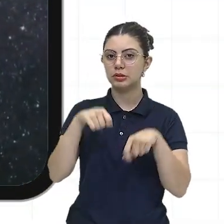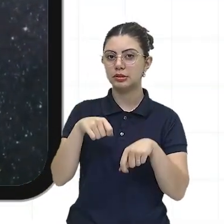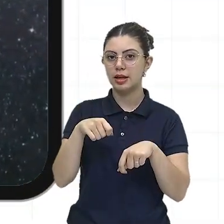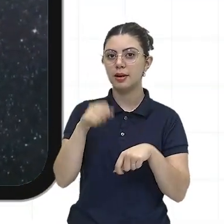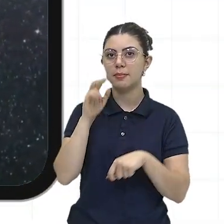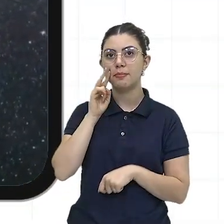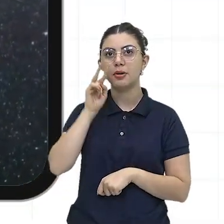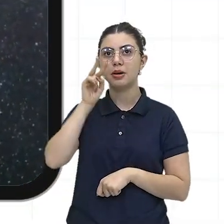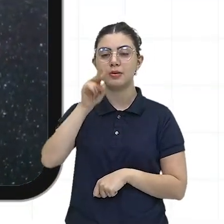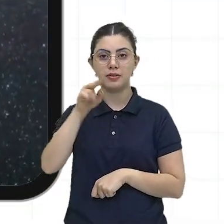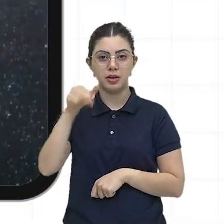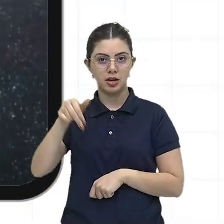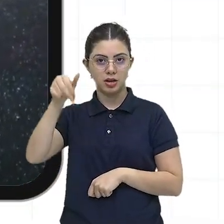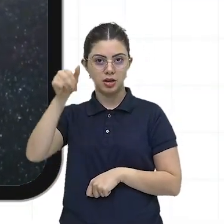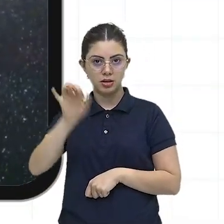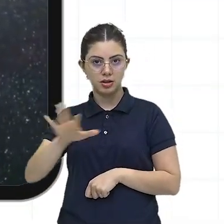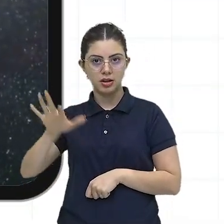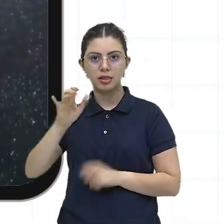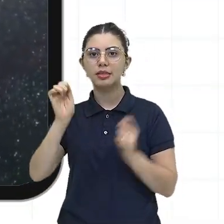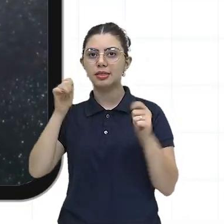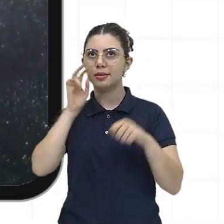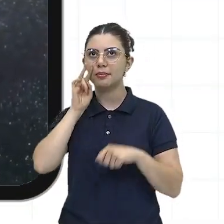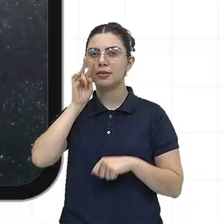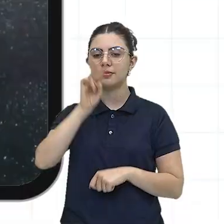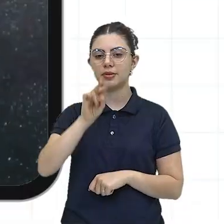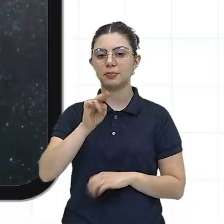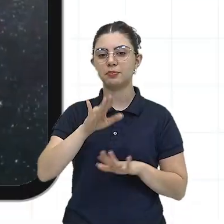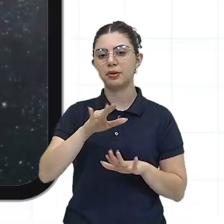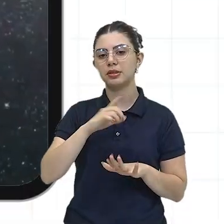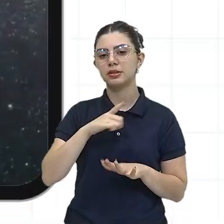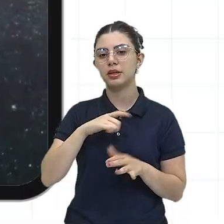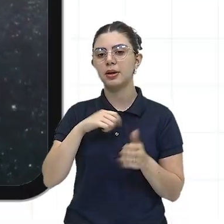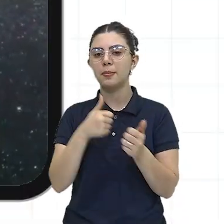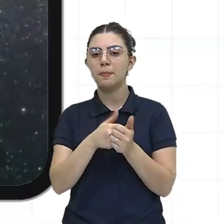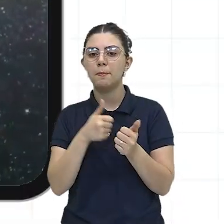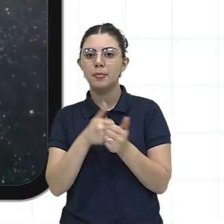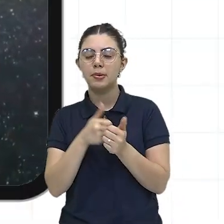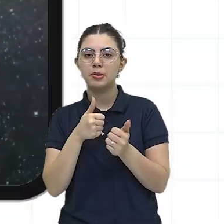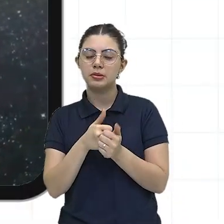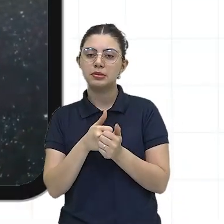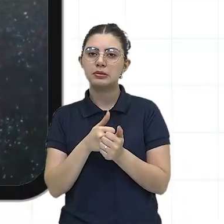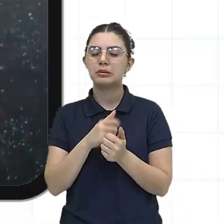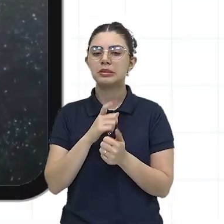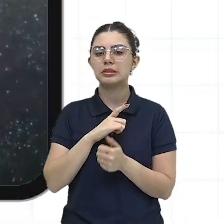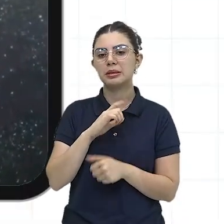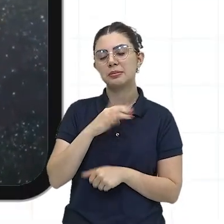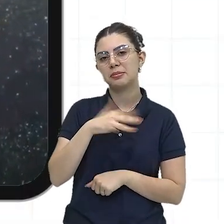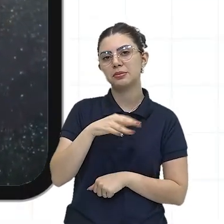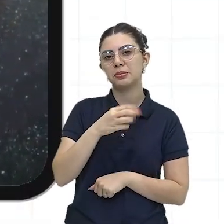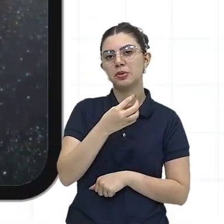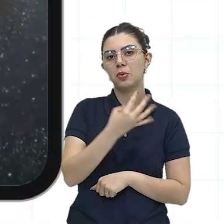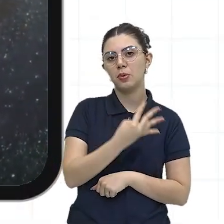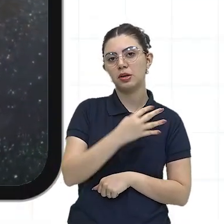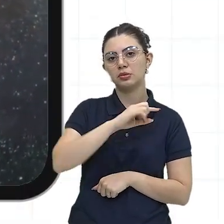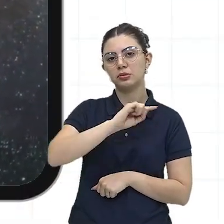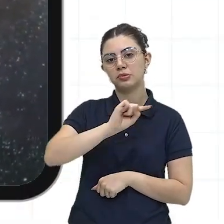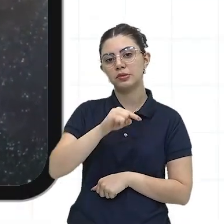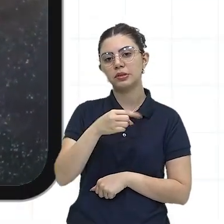hemisfério norte. A estrela Próxima Centauri, ela está a cerca de